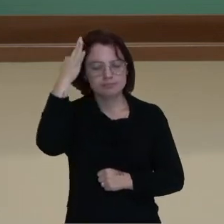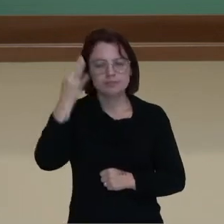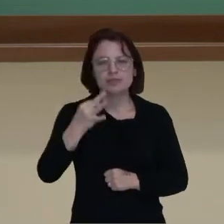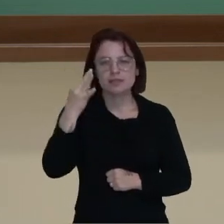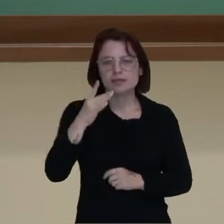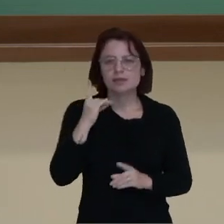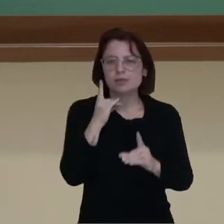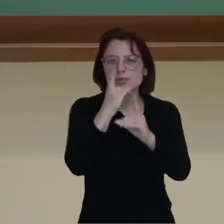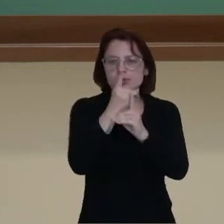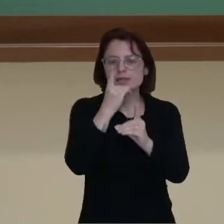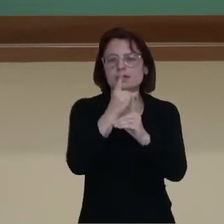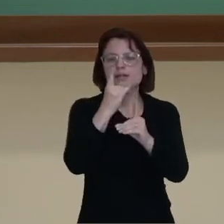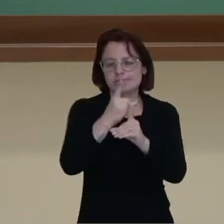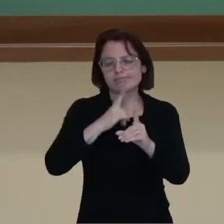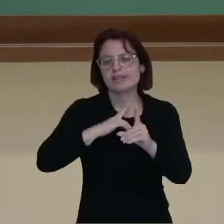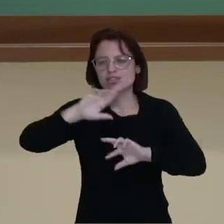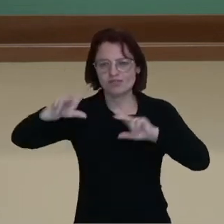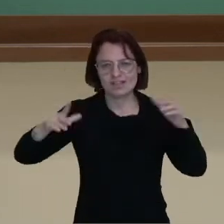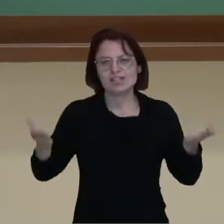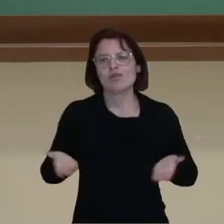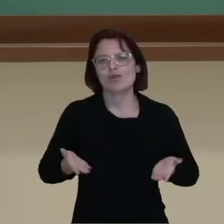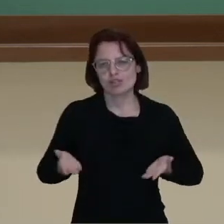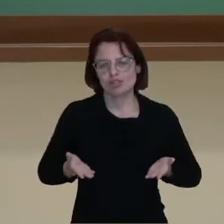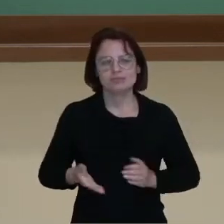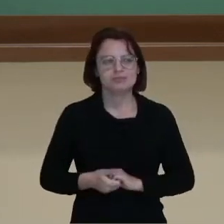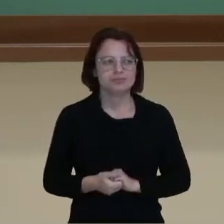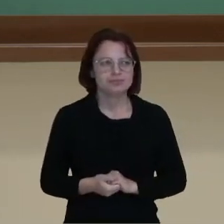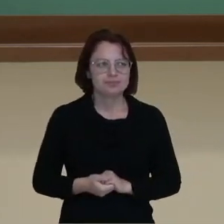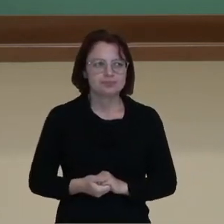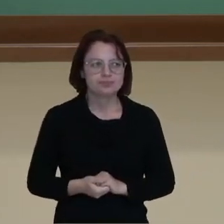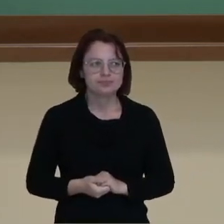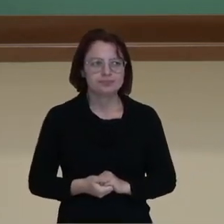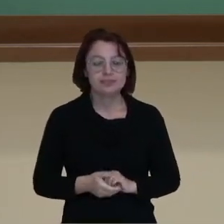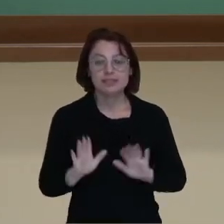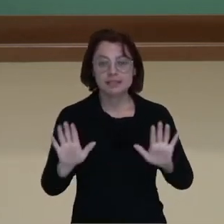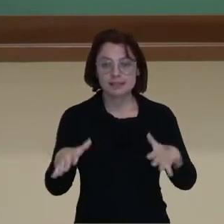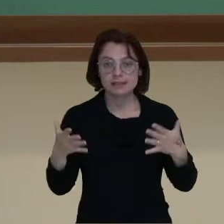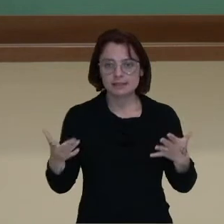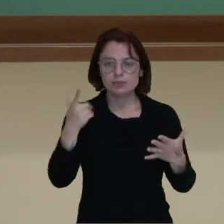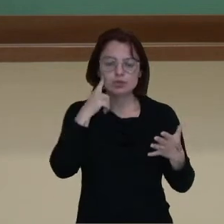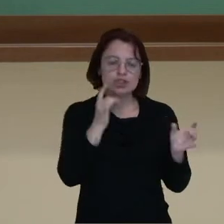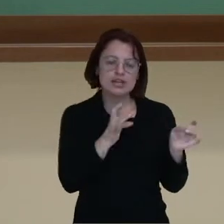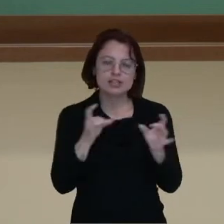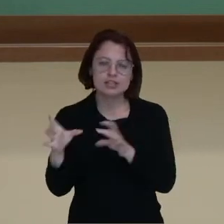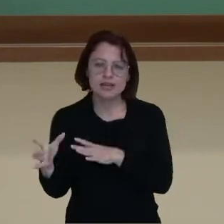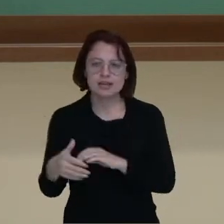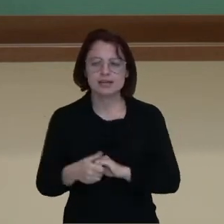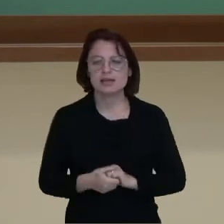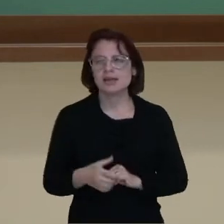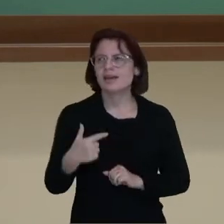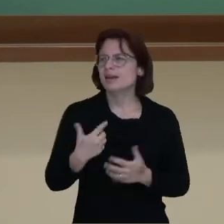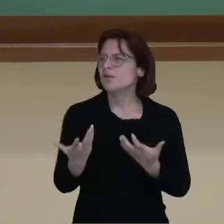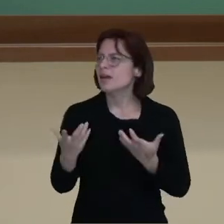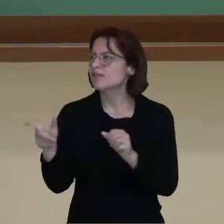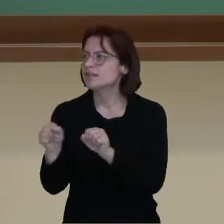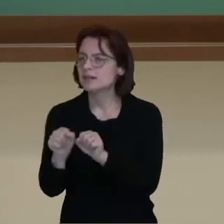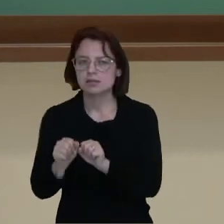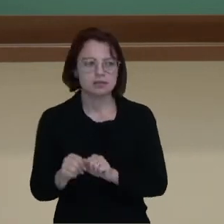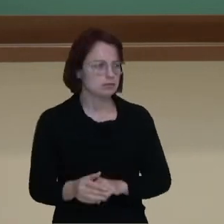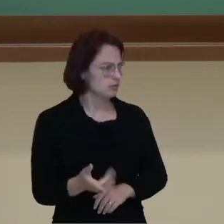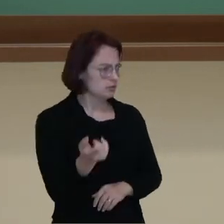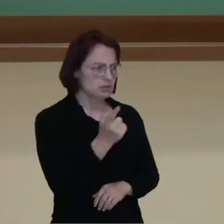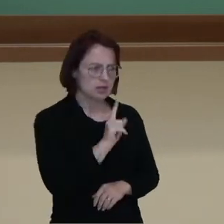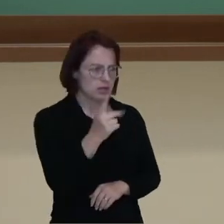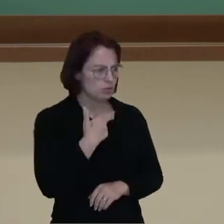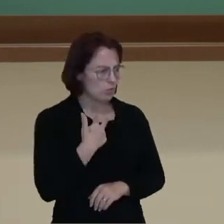vai encontrar muita diferença, né? Ou então, no dia a dia, mãe, quero fazer isso. A tua mãe fala,